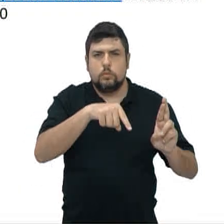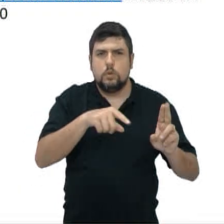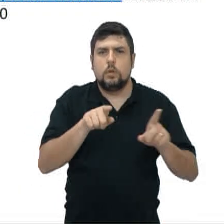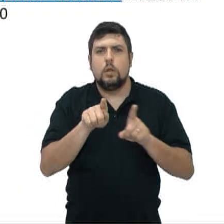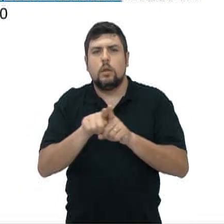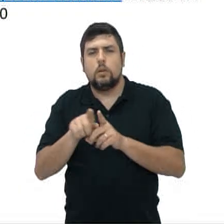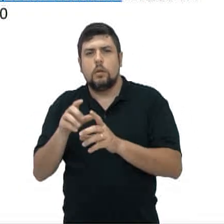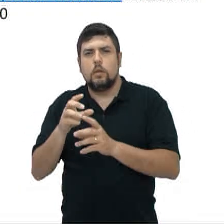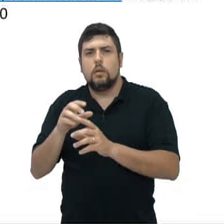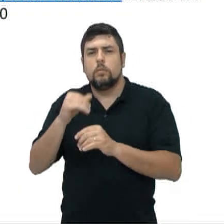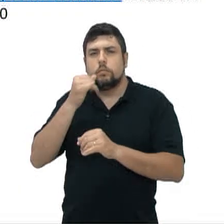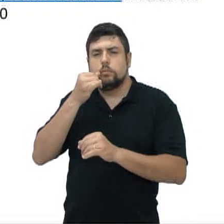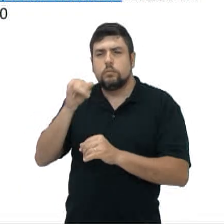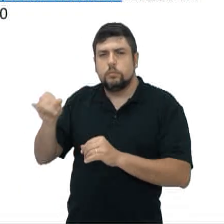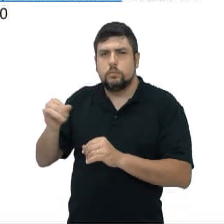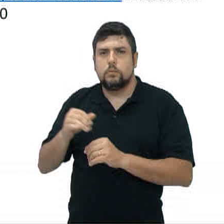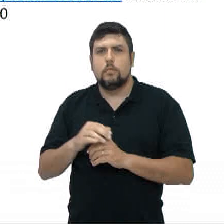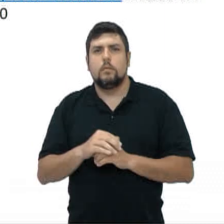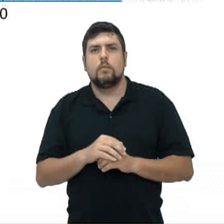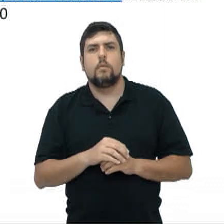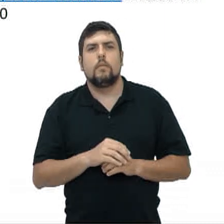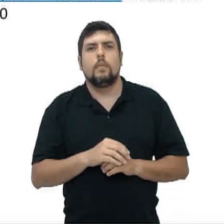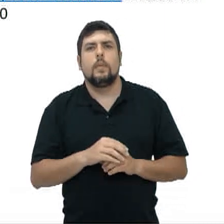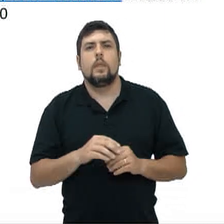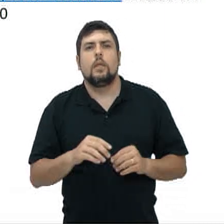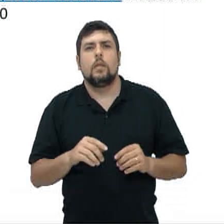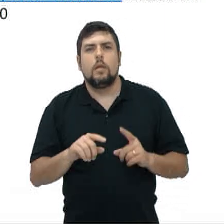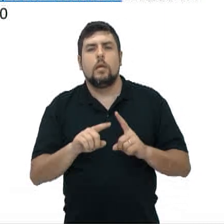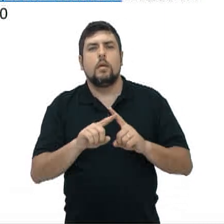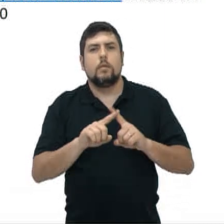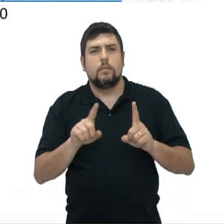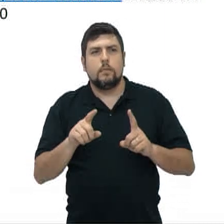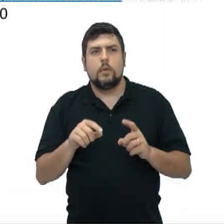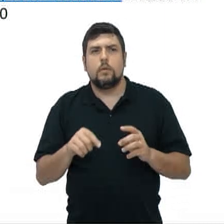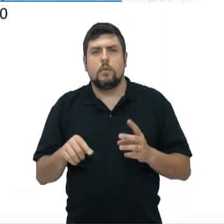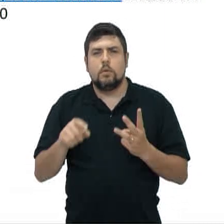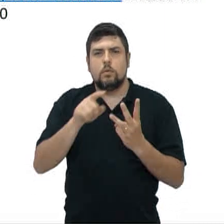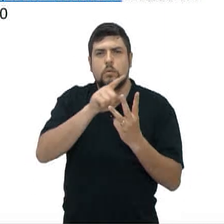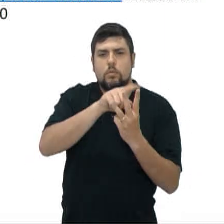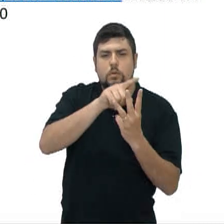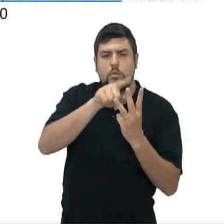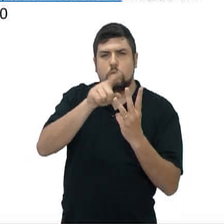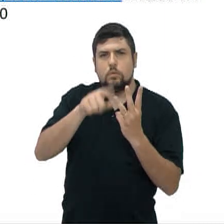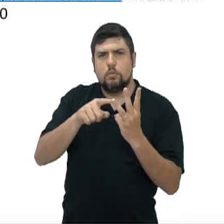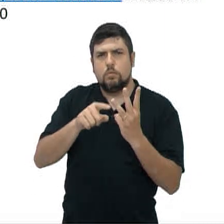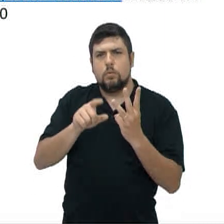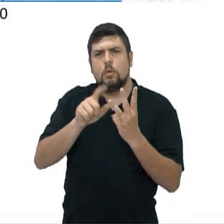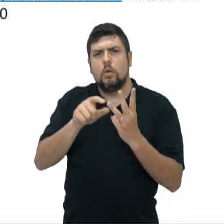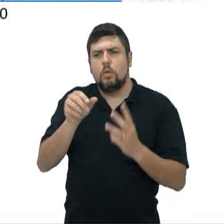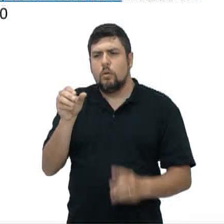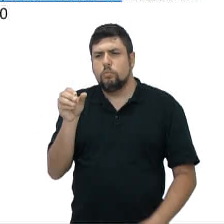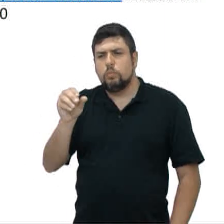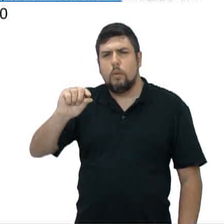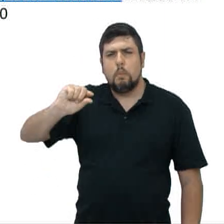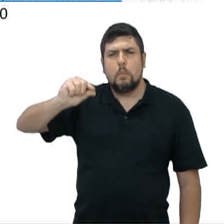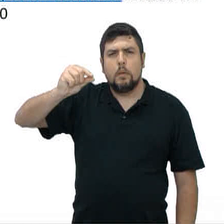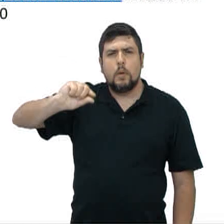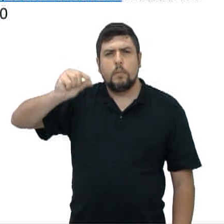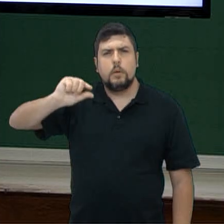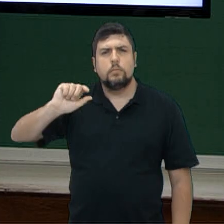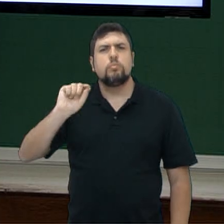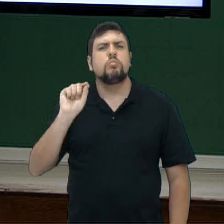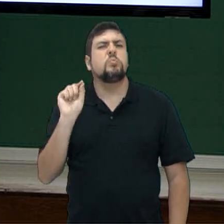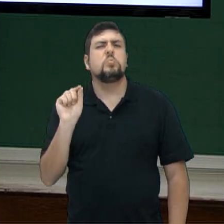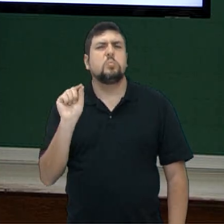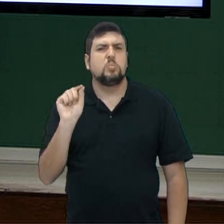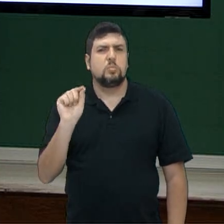né? Mas, então, nesses três casos aqui, o disjuntor. O que é o disjuntor? O disjuntor é aquela chave,